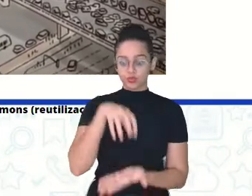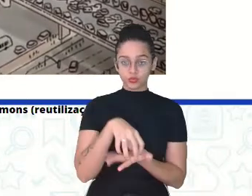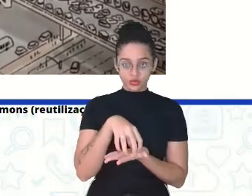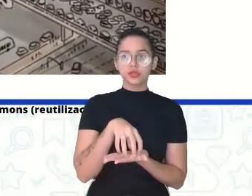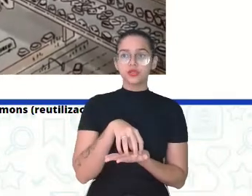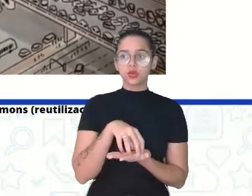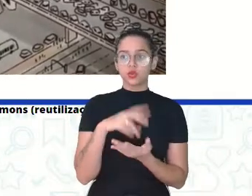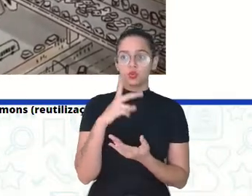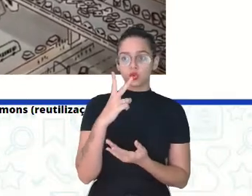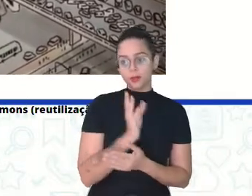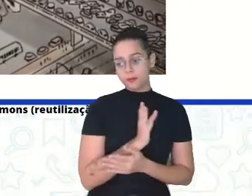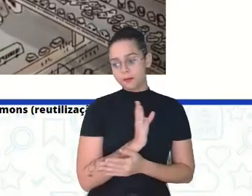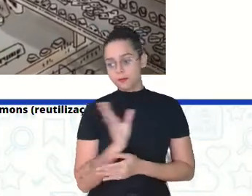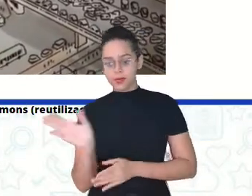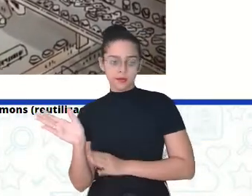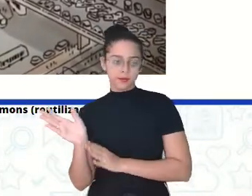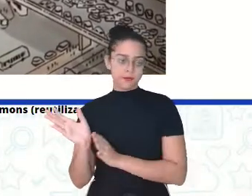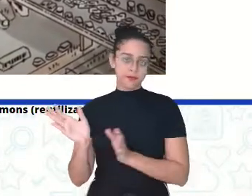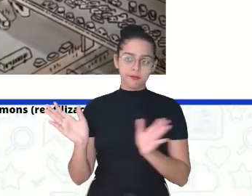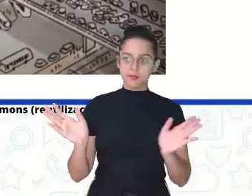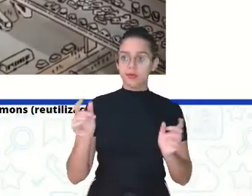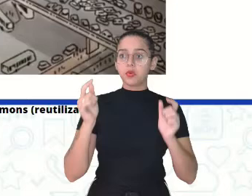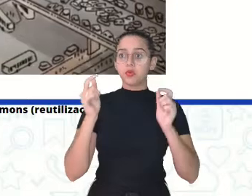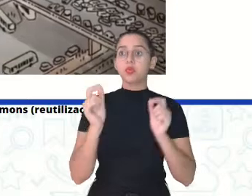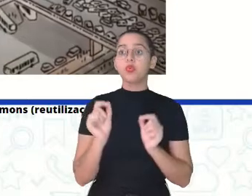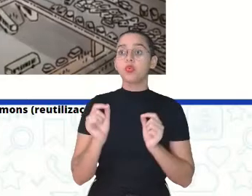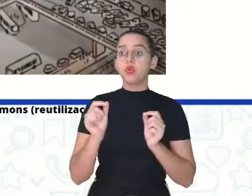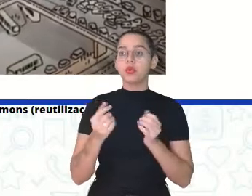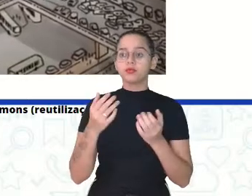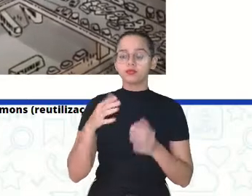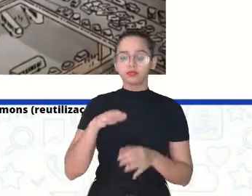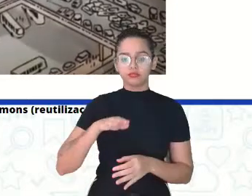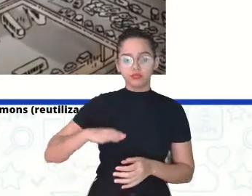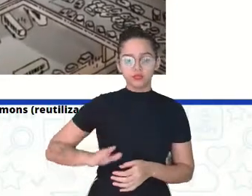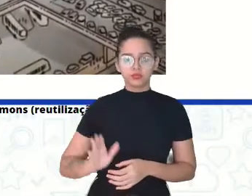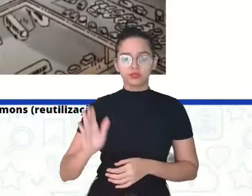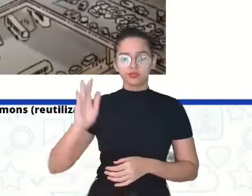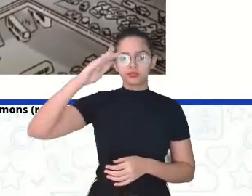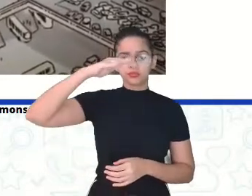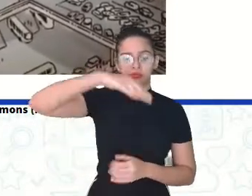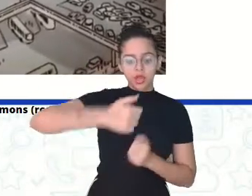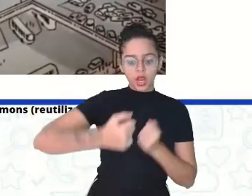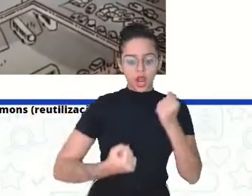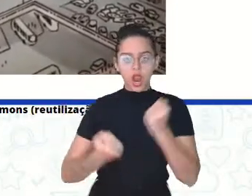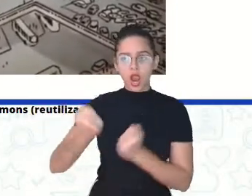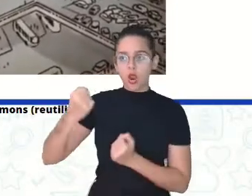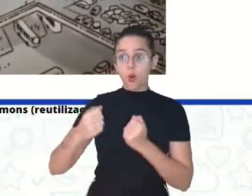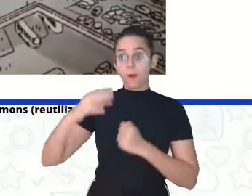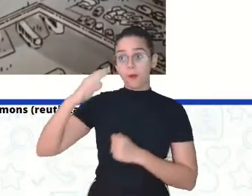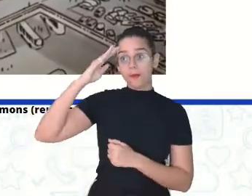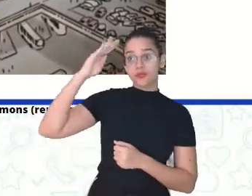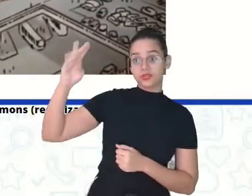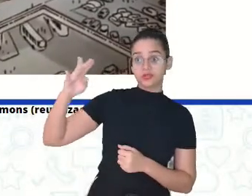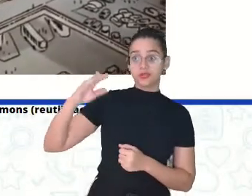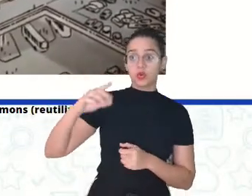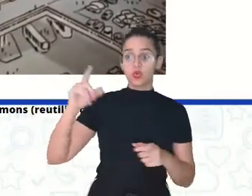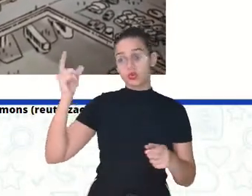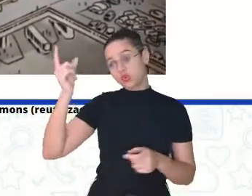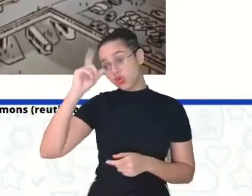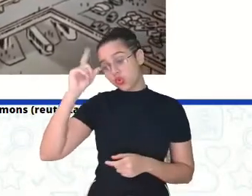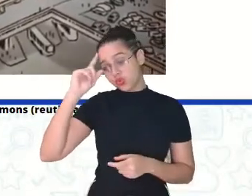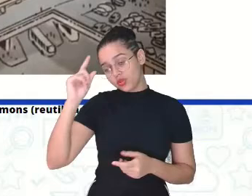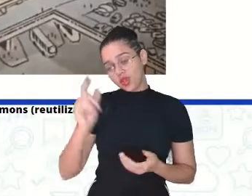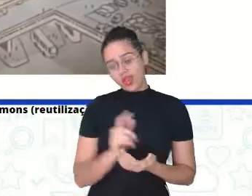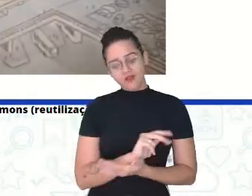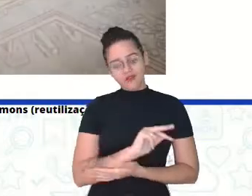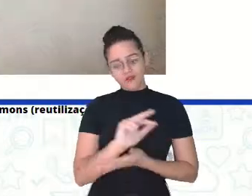dos dois eixos, fica a Rodoviária de Brasília, o principal terminal de transporte, por onde passam todos os dias